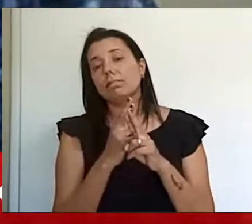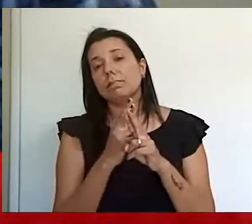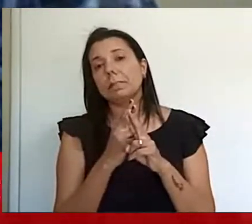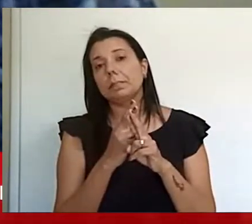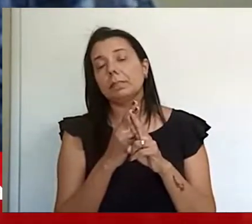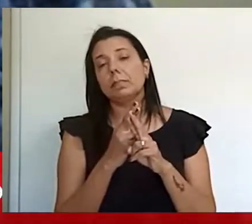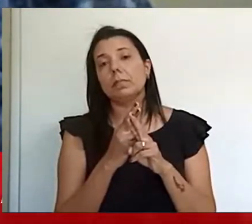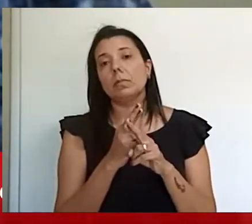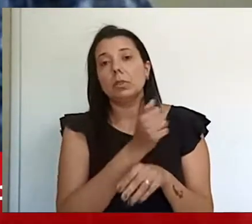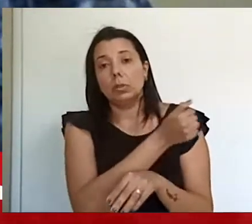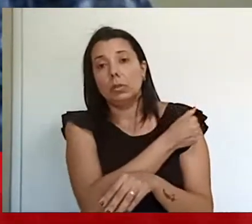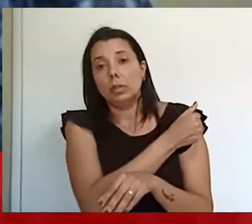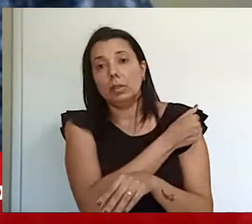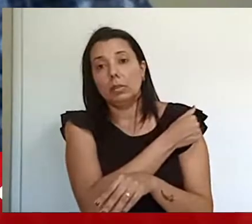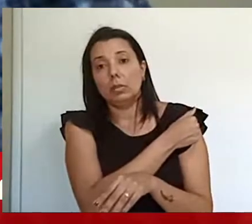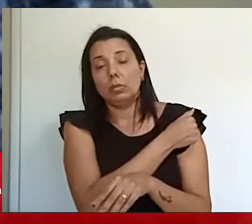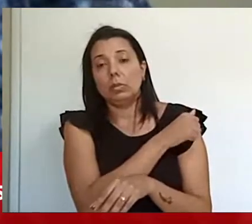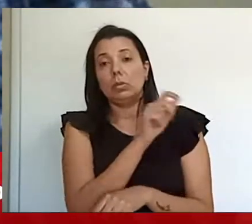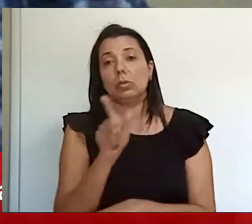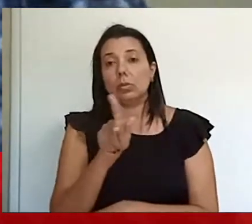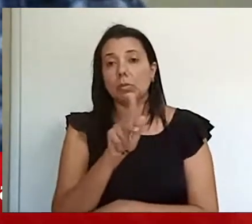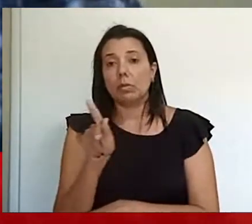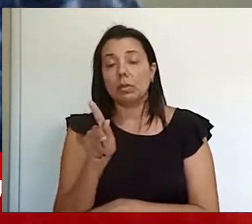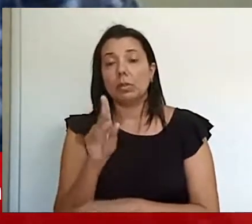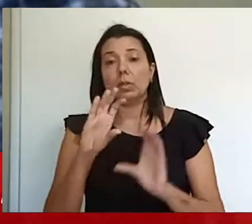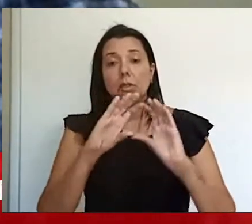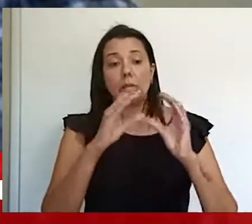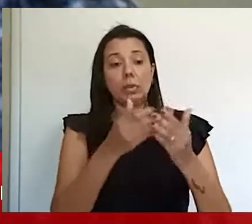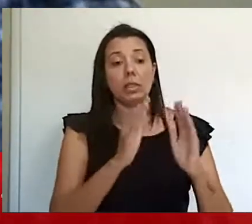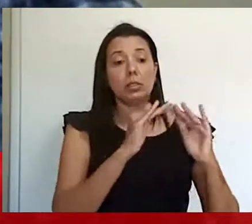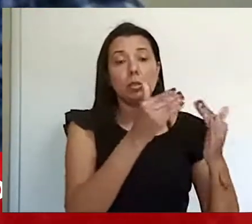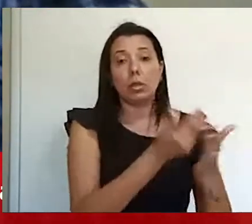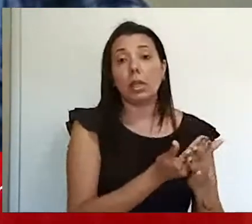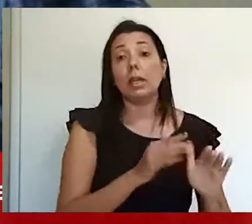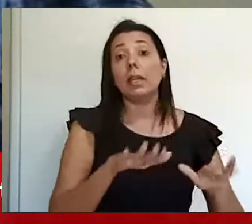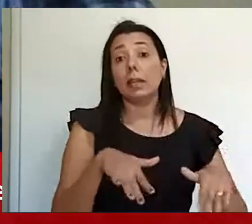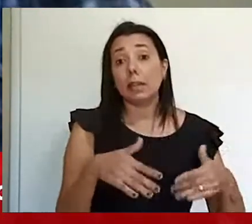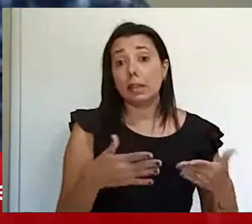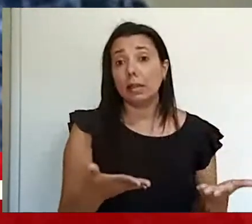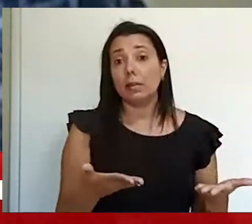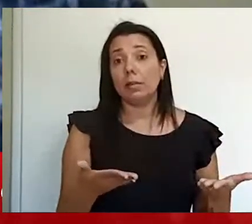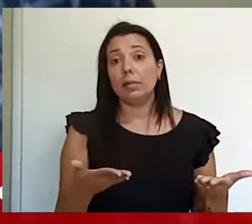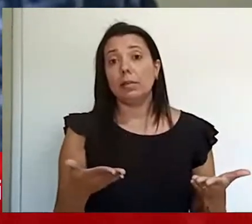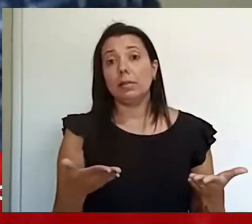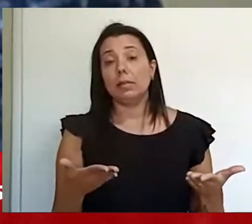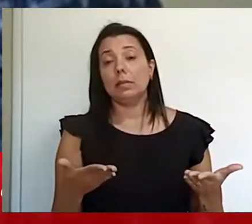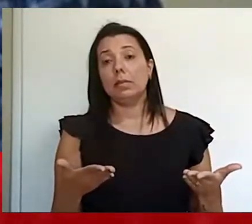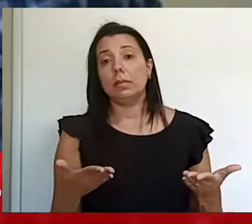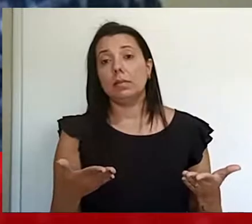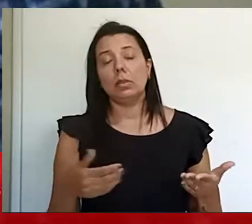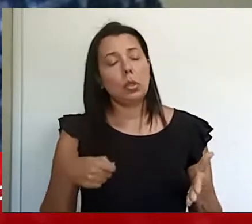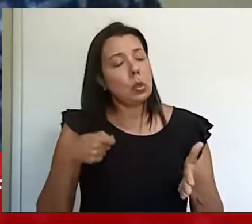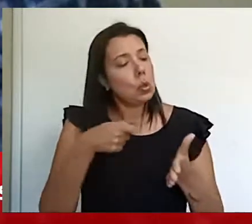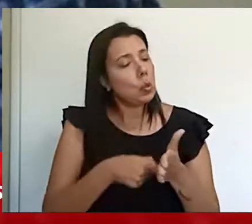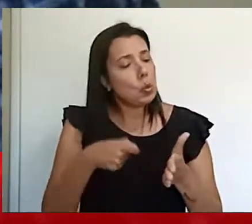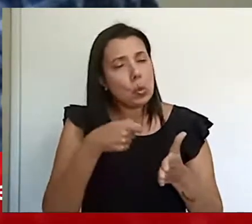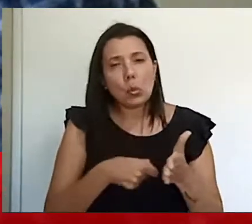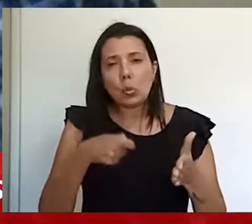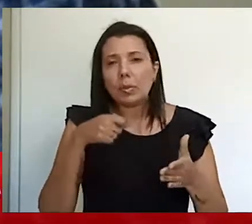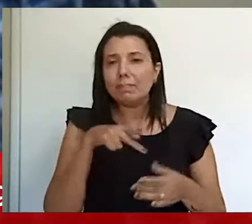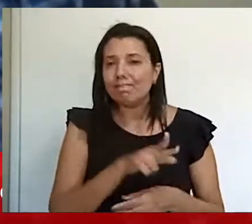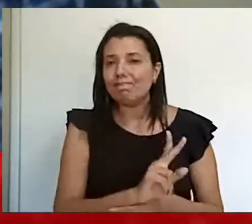estudantes, dos professores e a comunidade escolar. Então, a gente luta veementemente para não ter